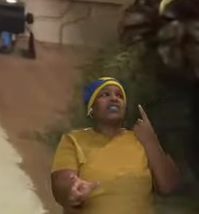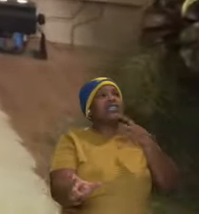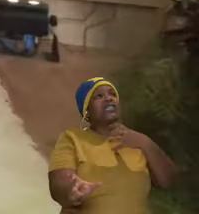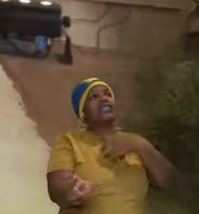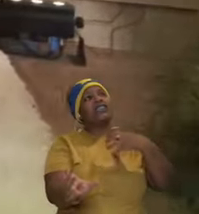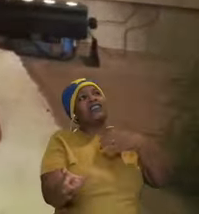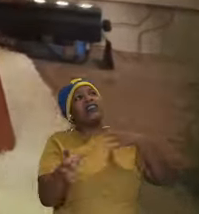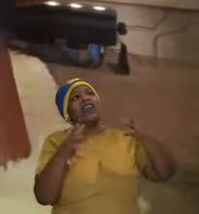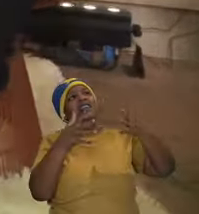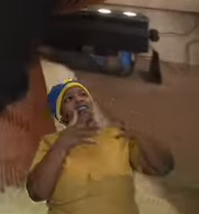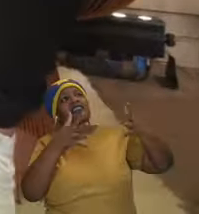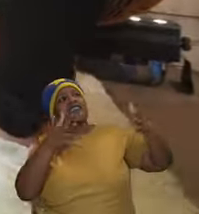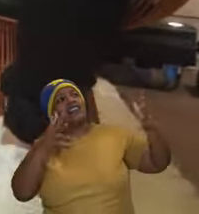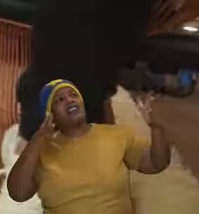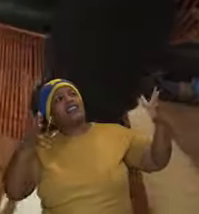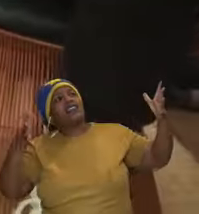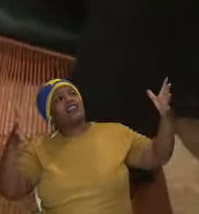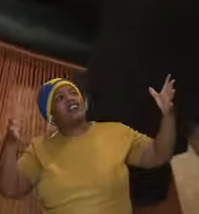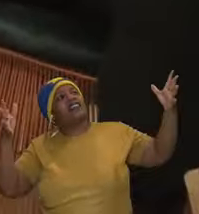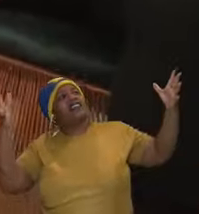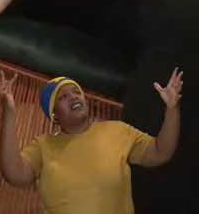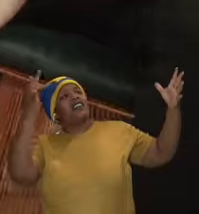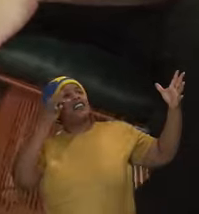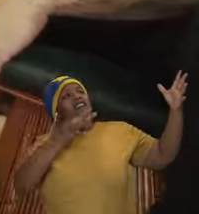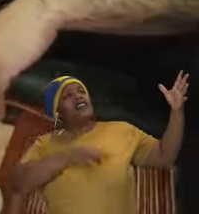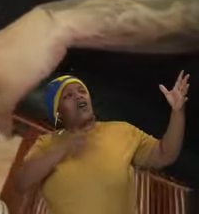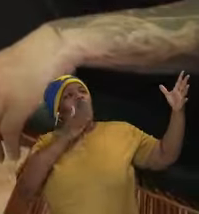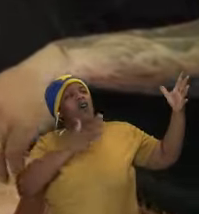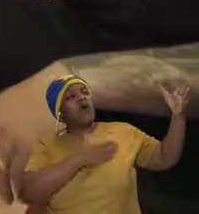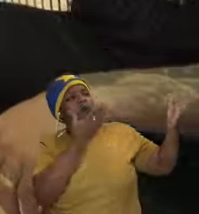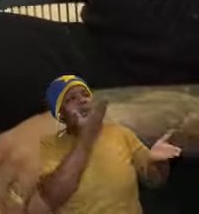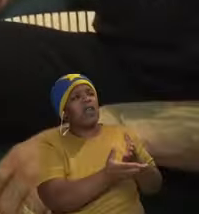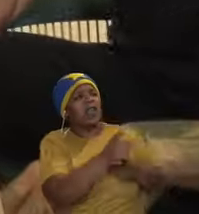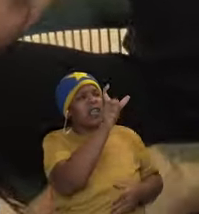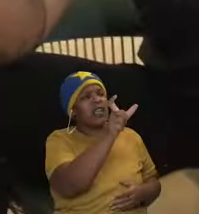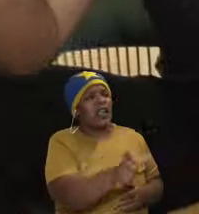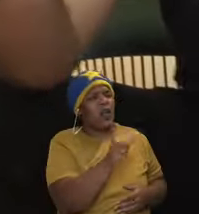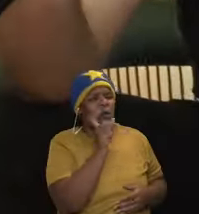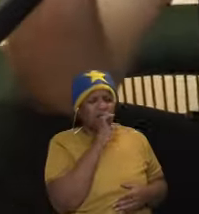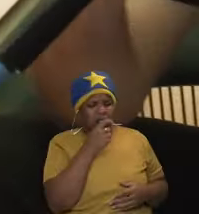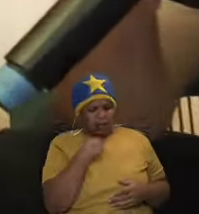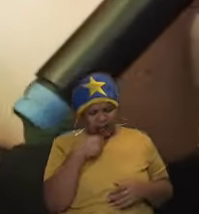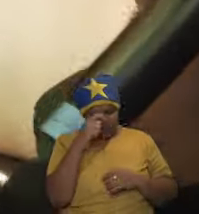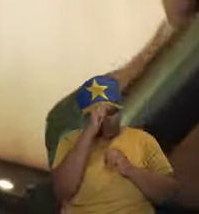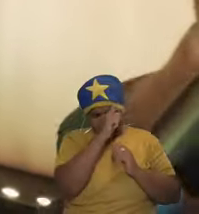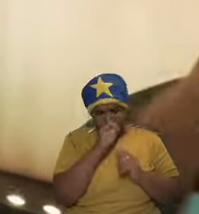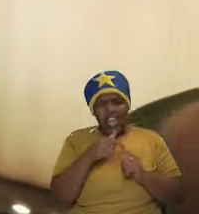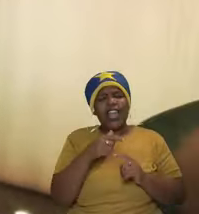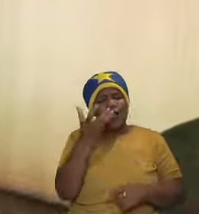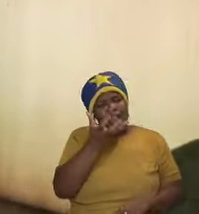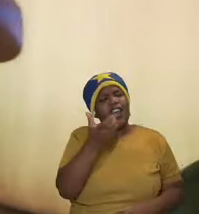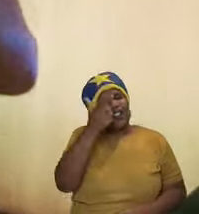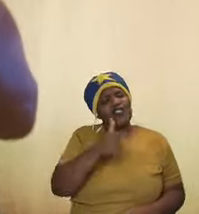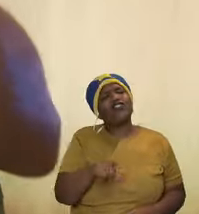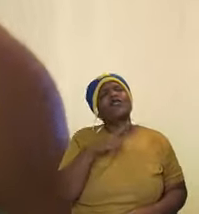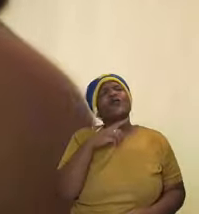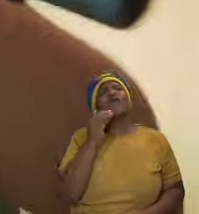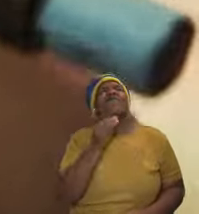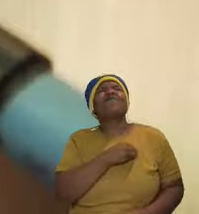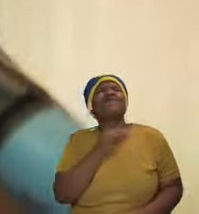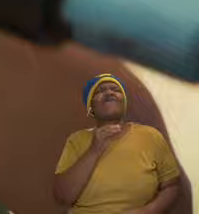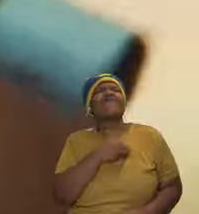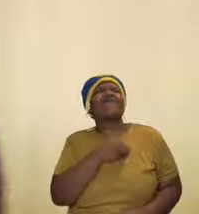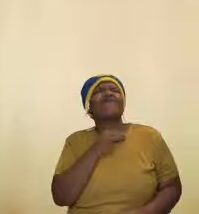a imensidão da dor que tenho em te perder. Sigo mentindo pra mim, mas quero mais uma vez. Sensação de pecado